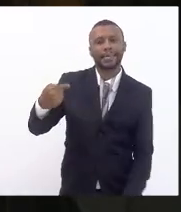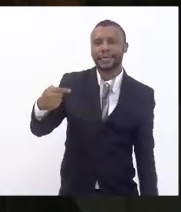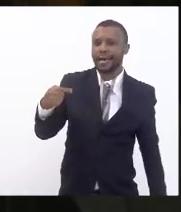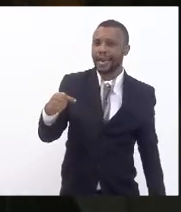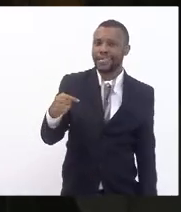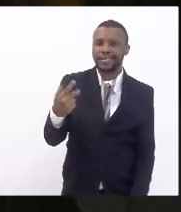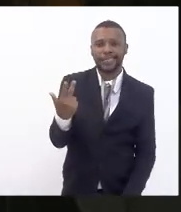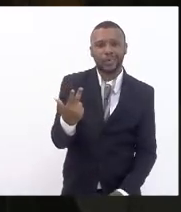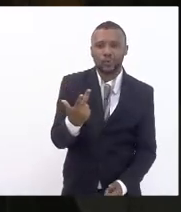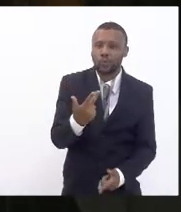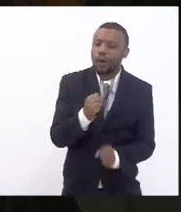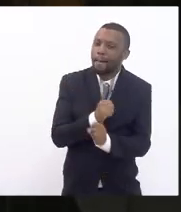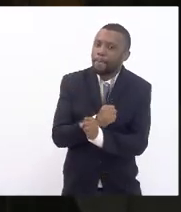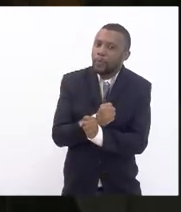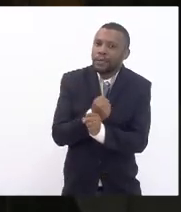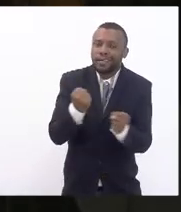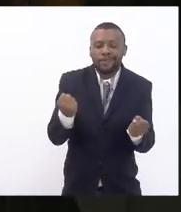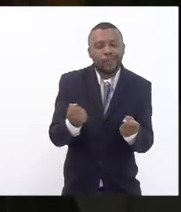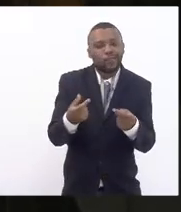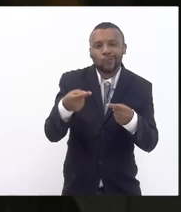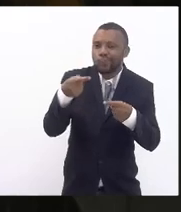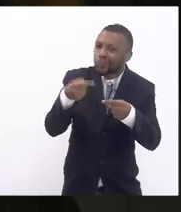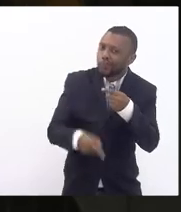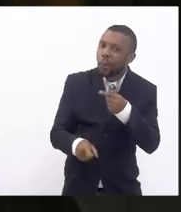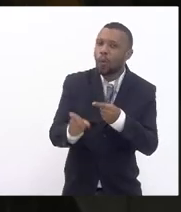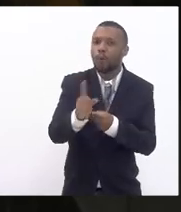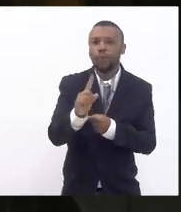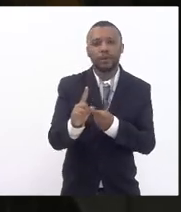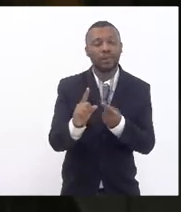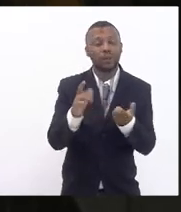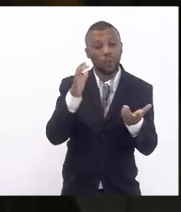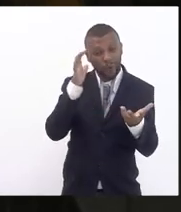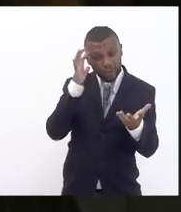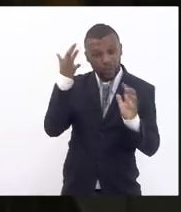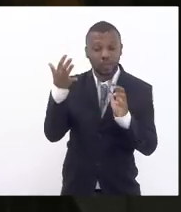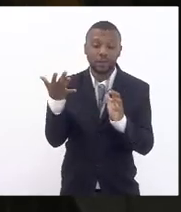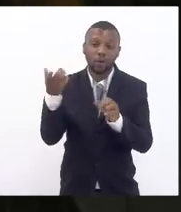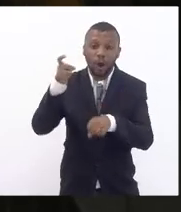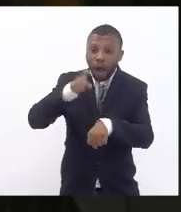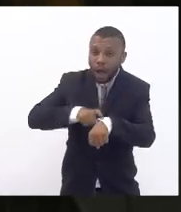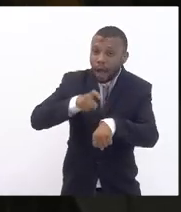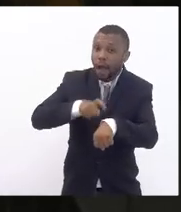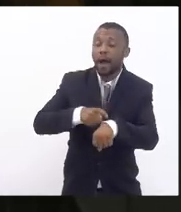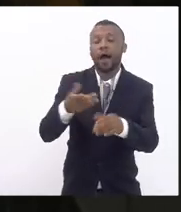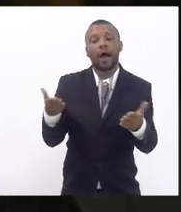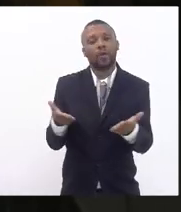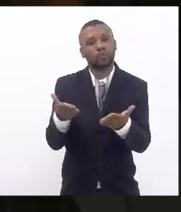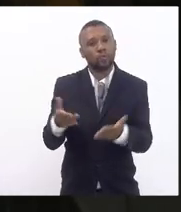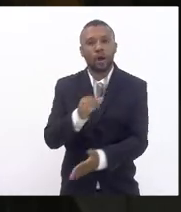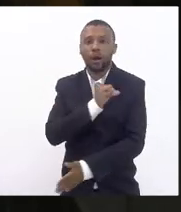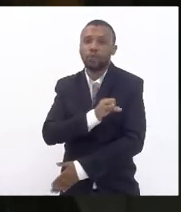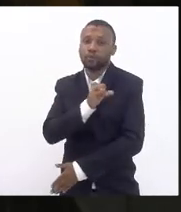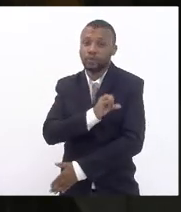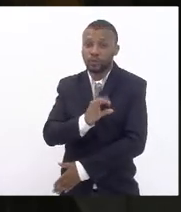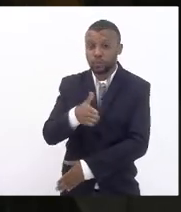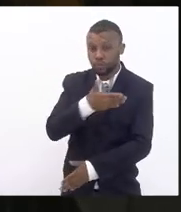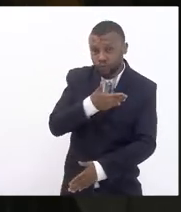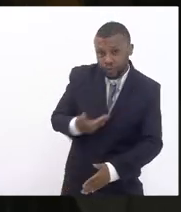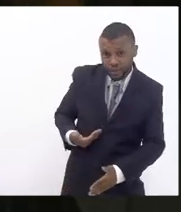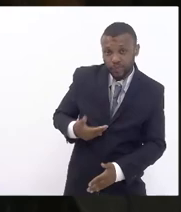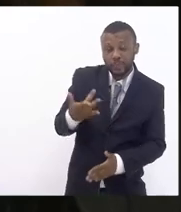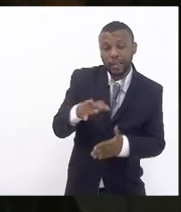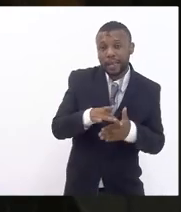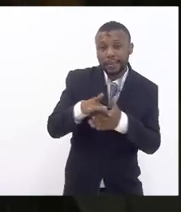tem absolutamente nenhuma correspondência com o que estamos vivendo no Rio de Janeiro, o Estado que lidera nos últimos 6 anos a